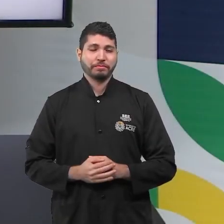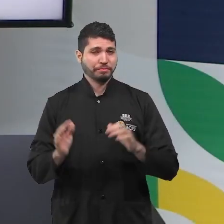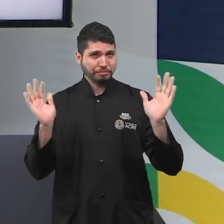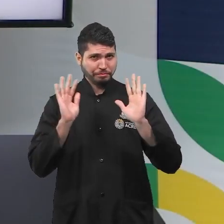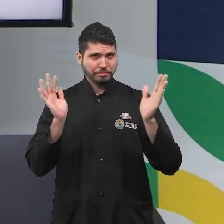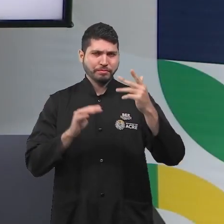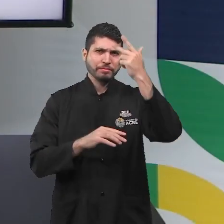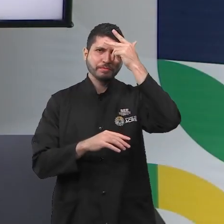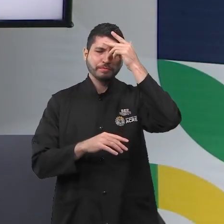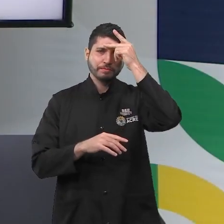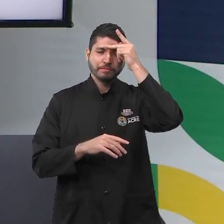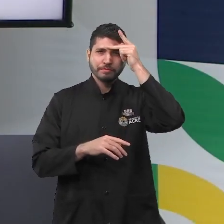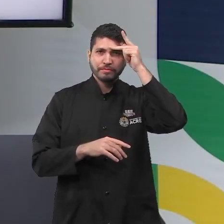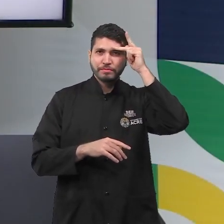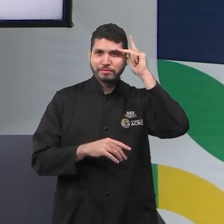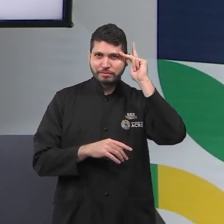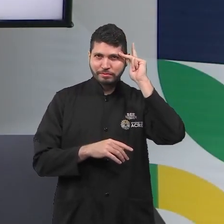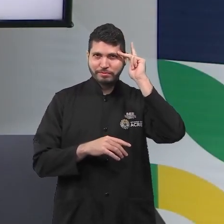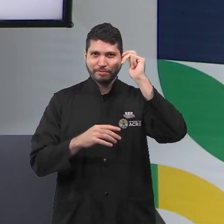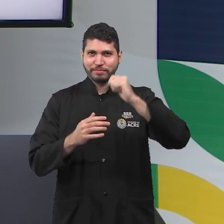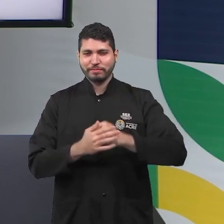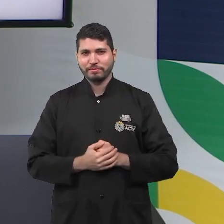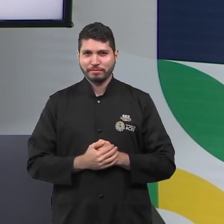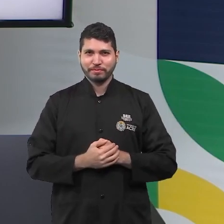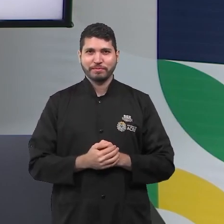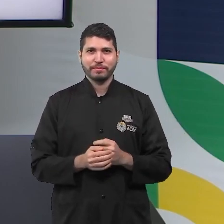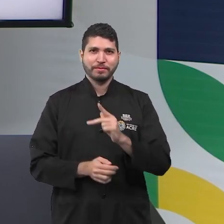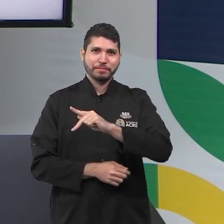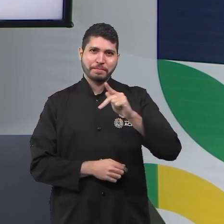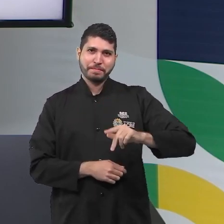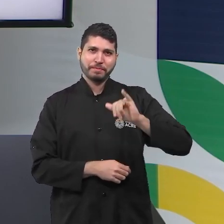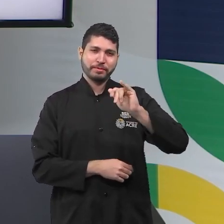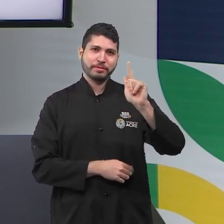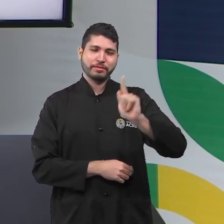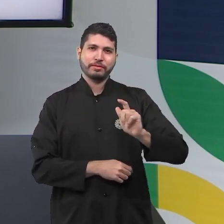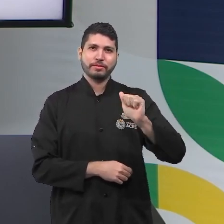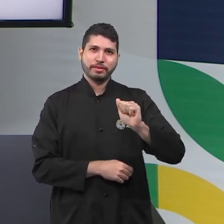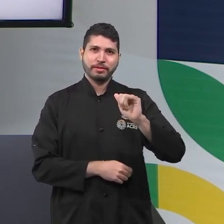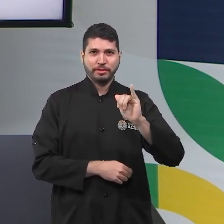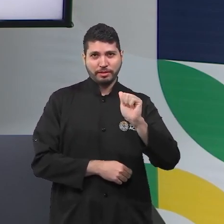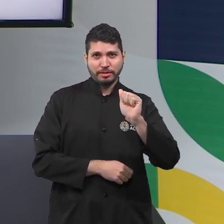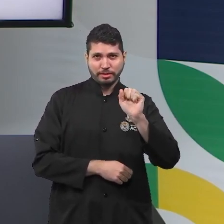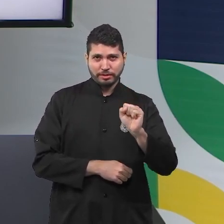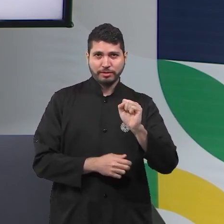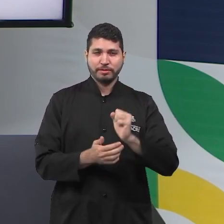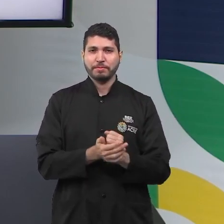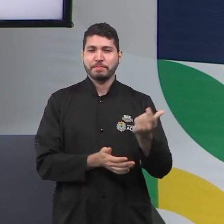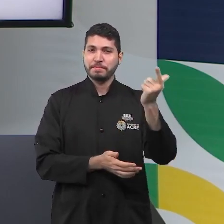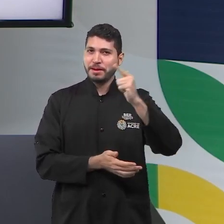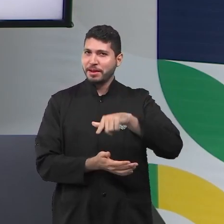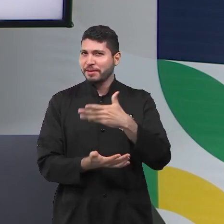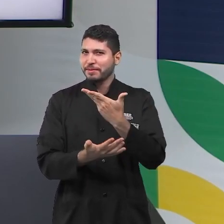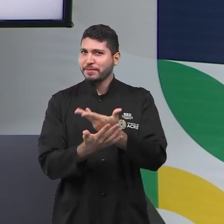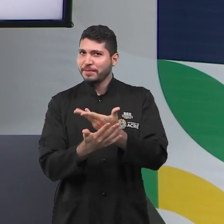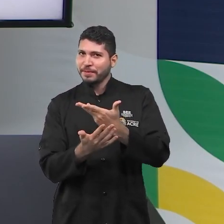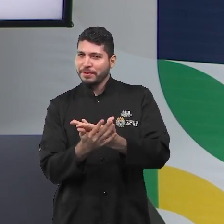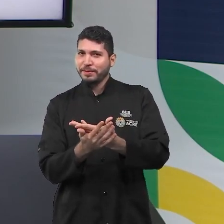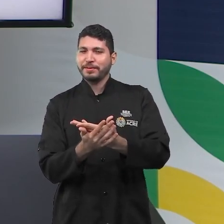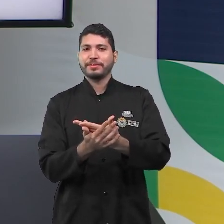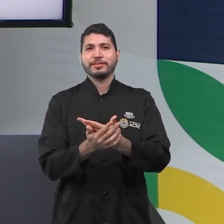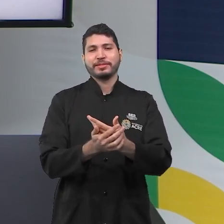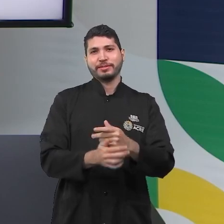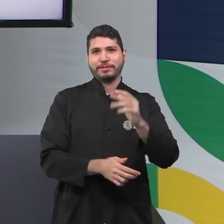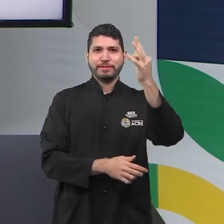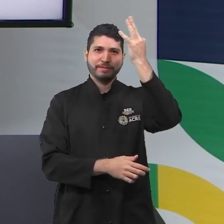Olá pessoal, professor Isaías aqui de volta para mais uma aula de filosofia. E hoje nós vamos tratar de um